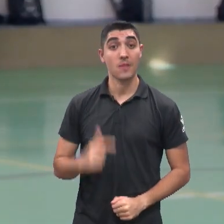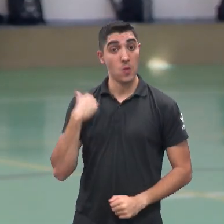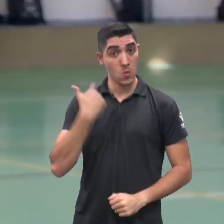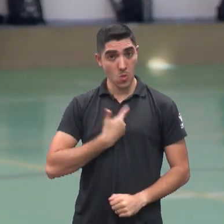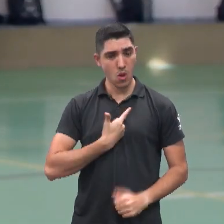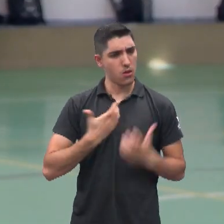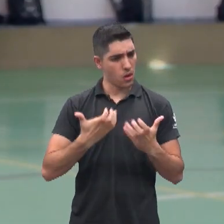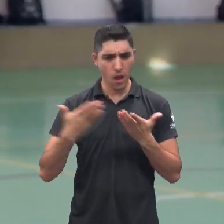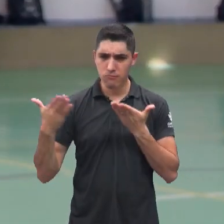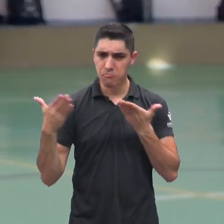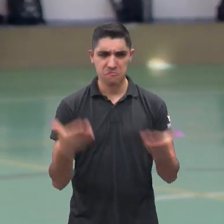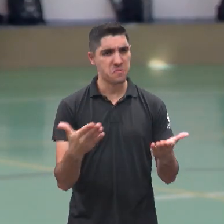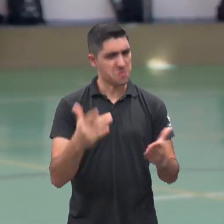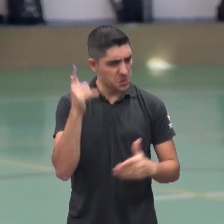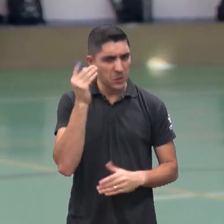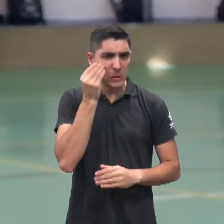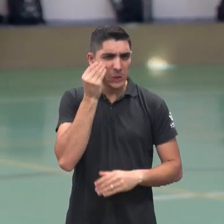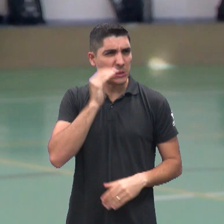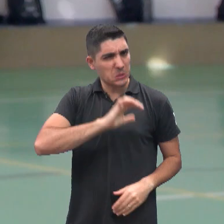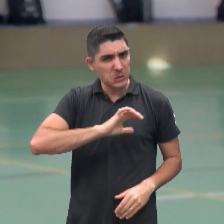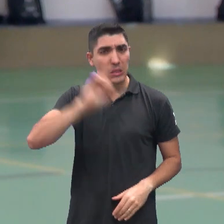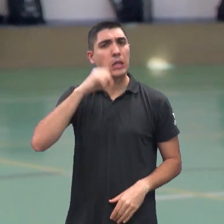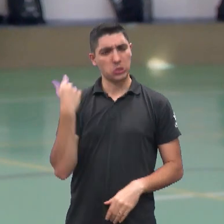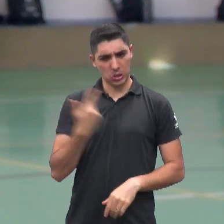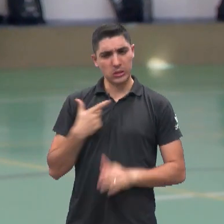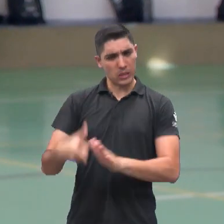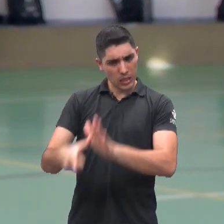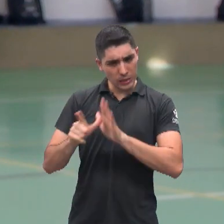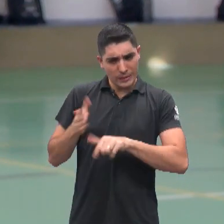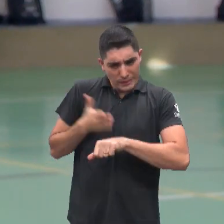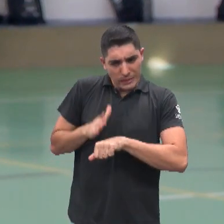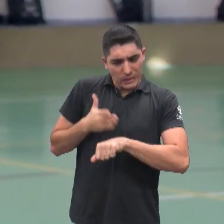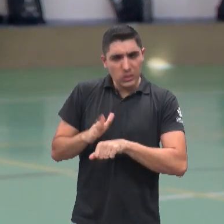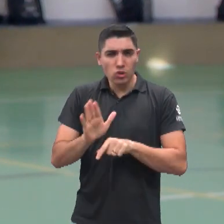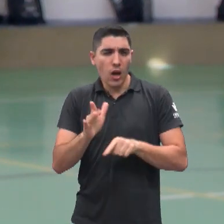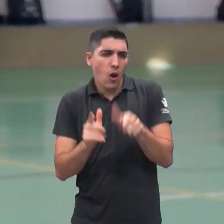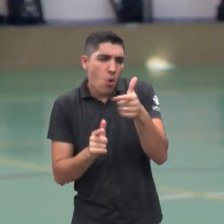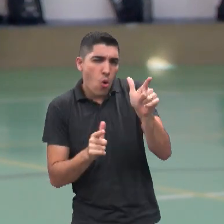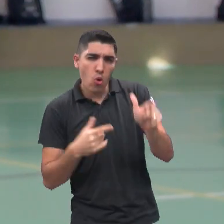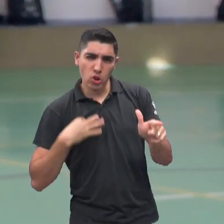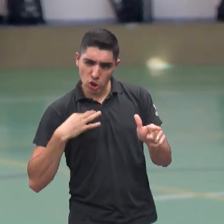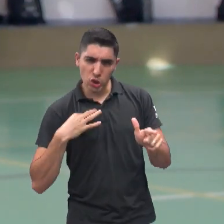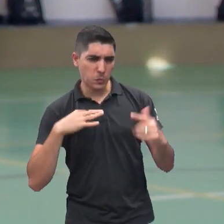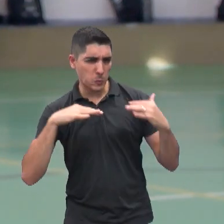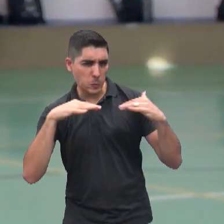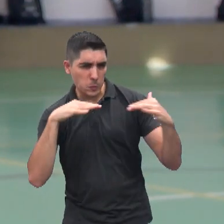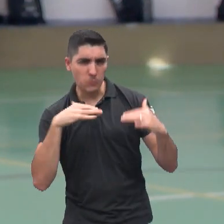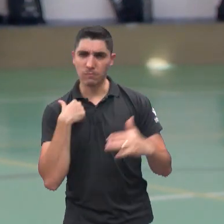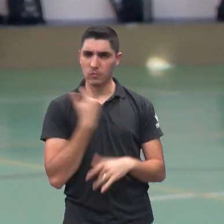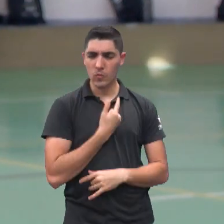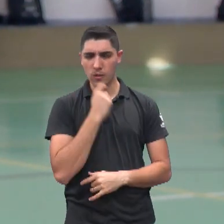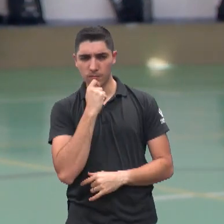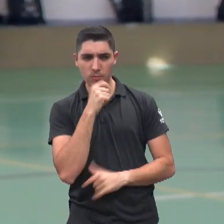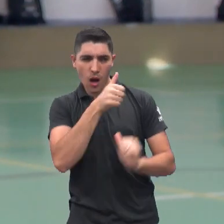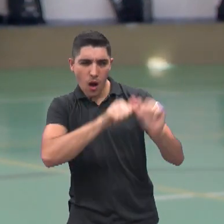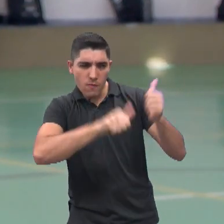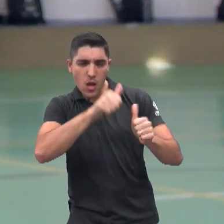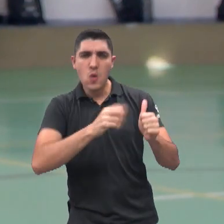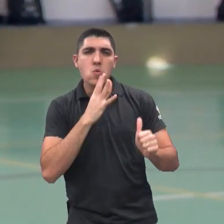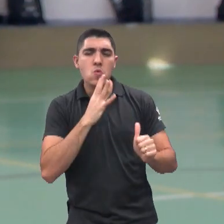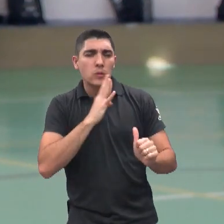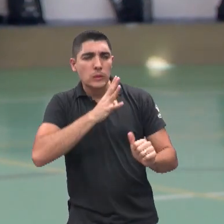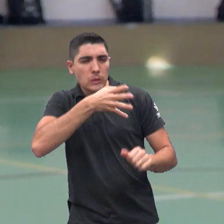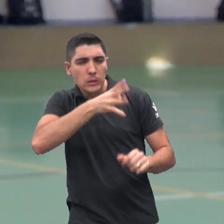mesmo, treinamos bastante, nos preparamos, estudamos adversários. Então nós estamos indo com essa chance real para buscar o primeiro lugar